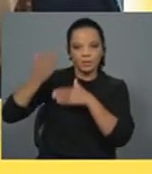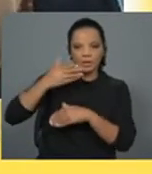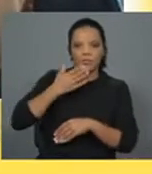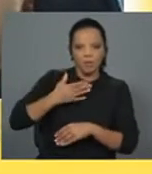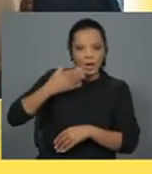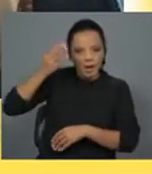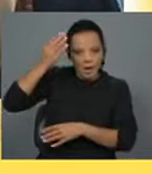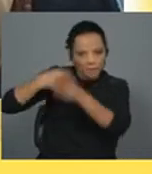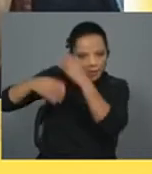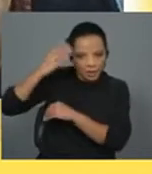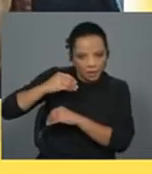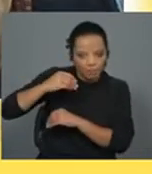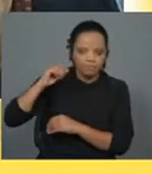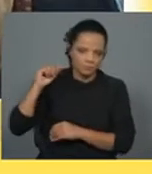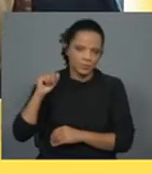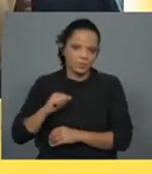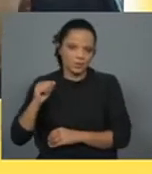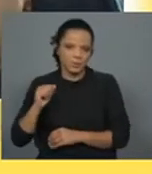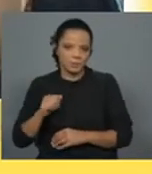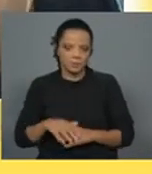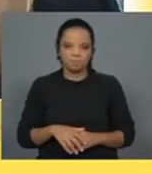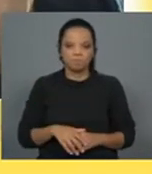Sim, com certeza. Portanto,